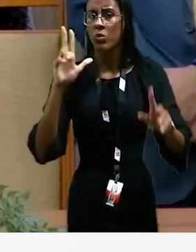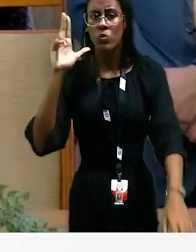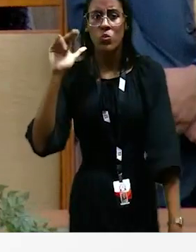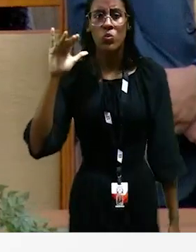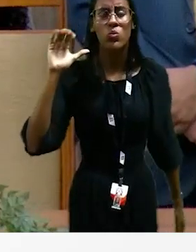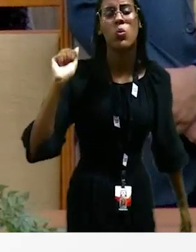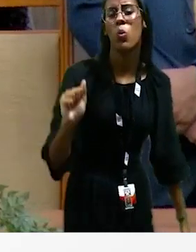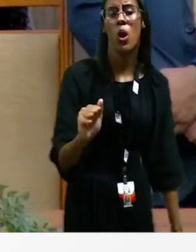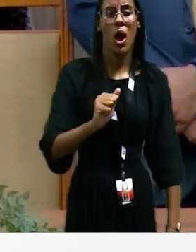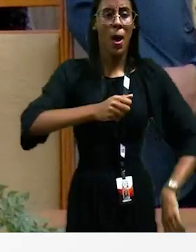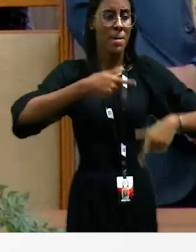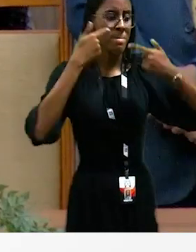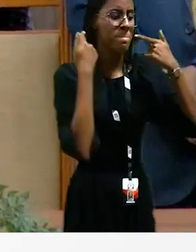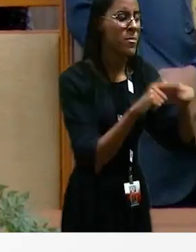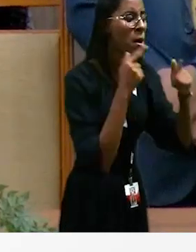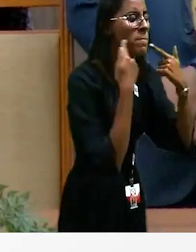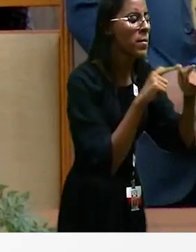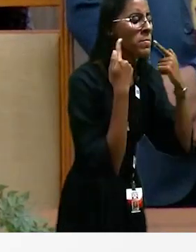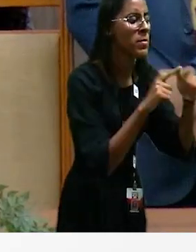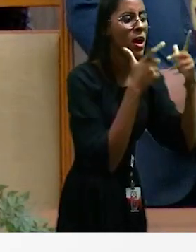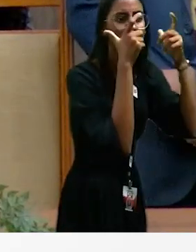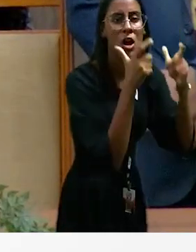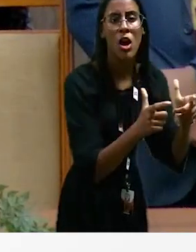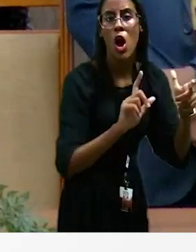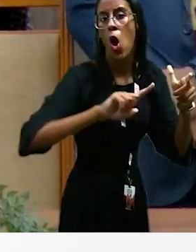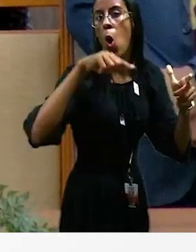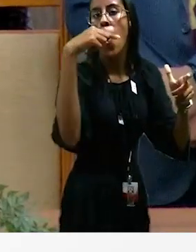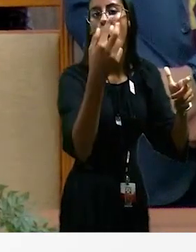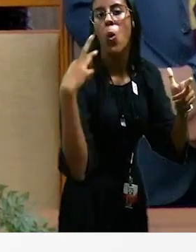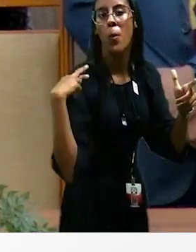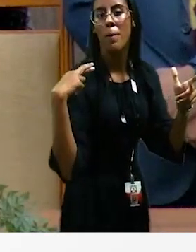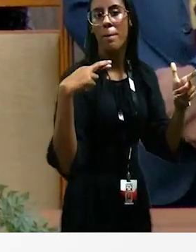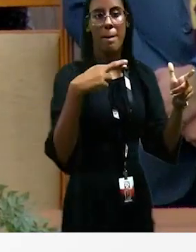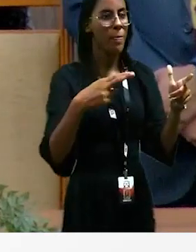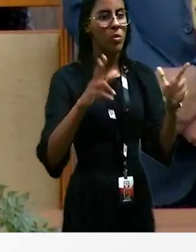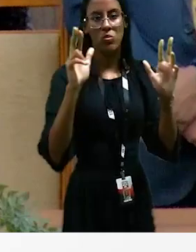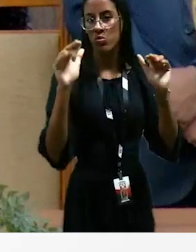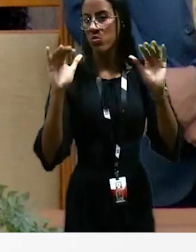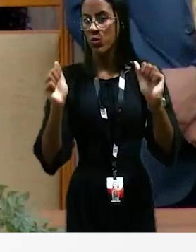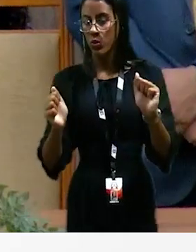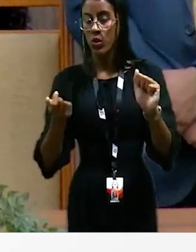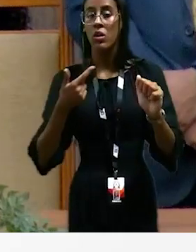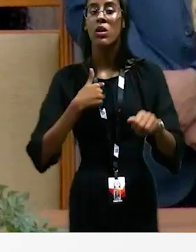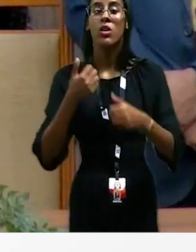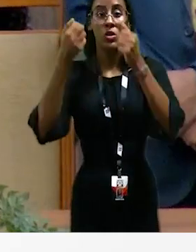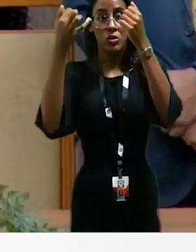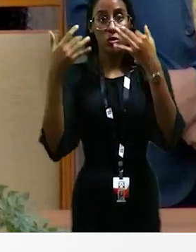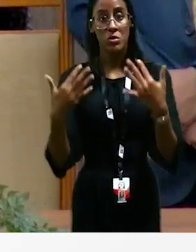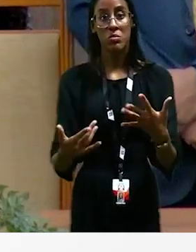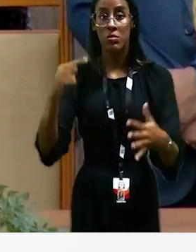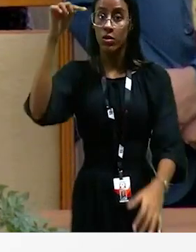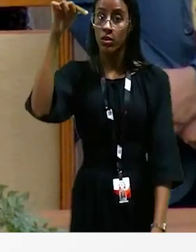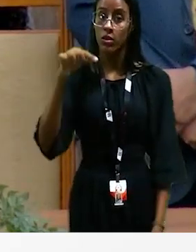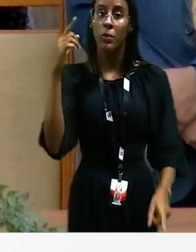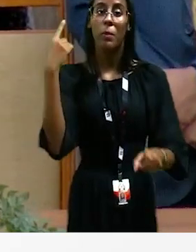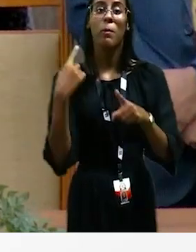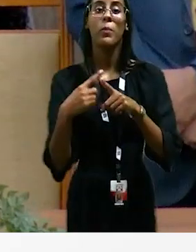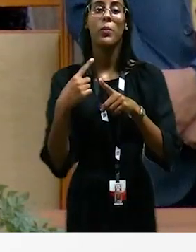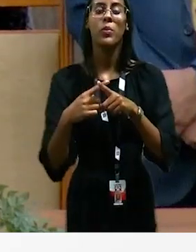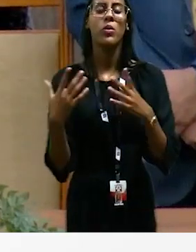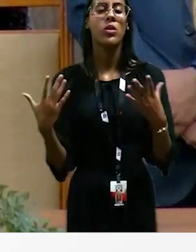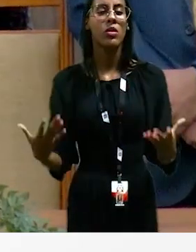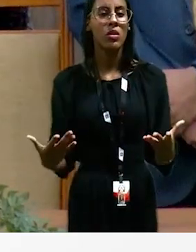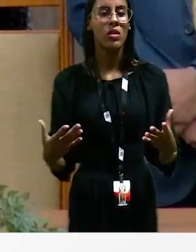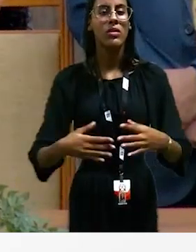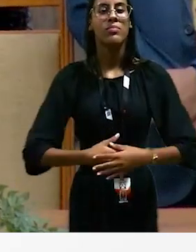terreiro de ninguém crença de ninguém então estou explicando isso porque na verdade alguém